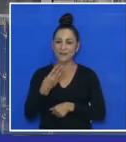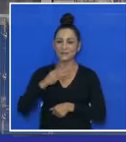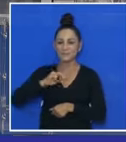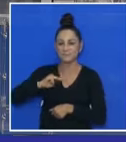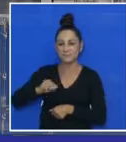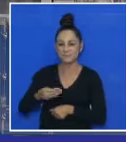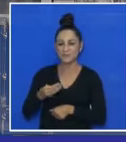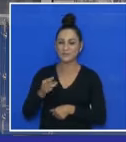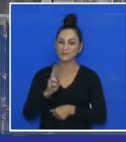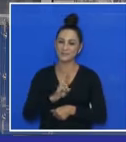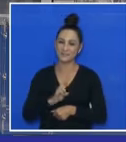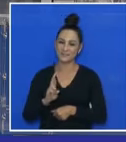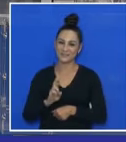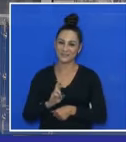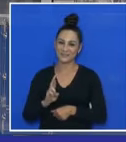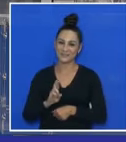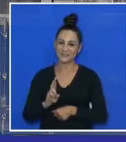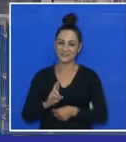reais.